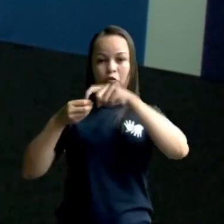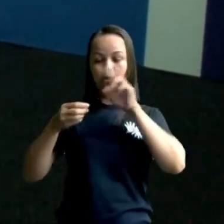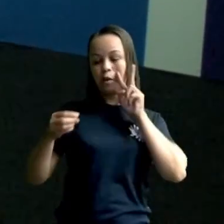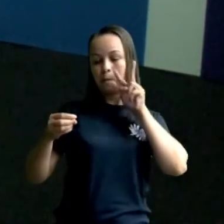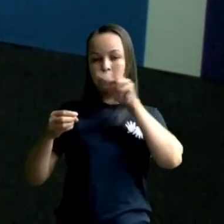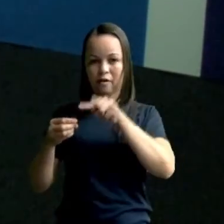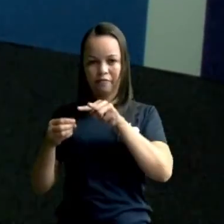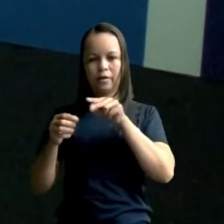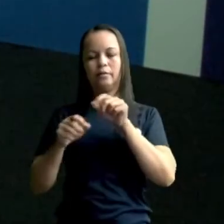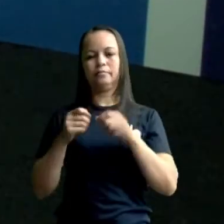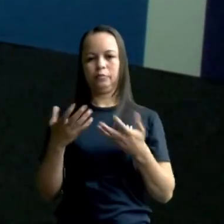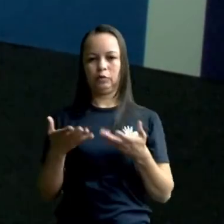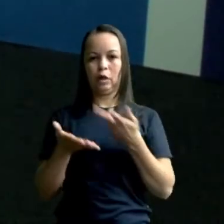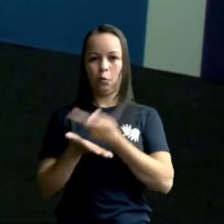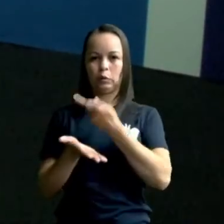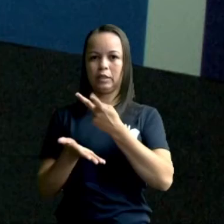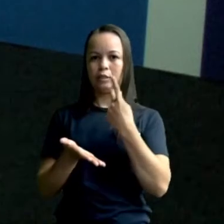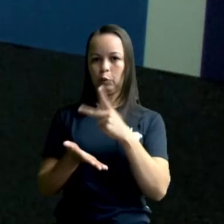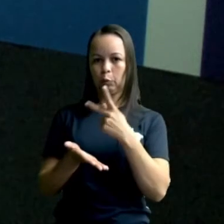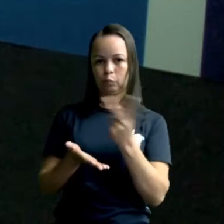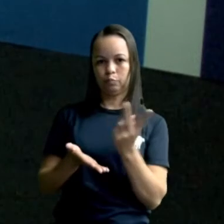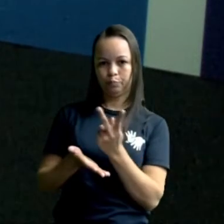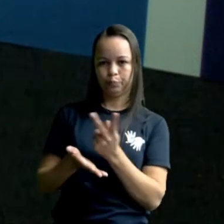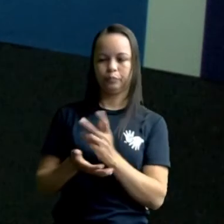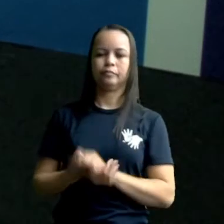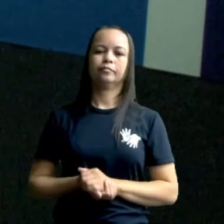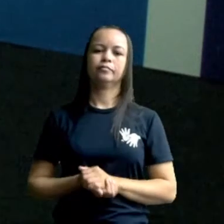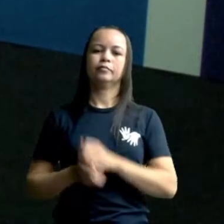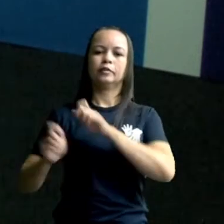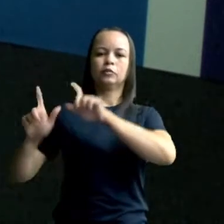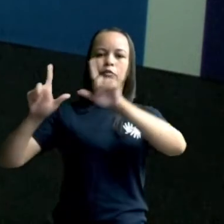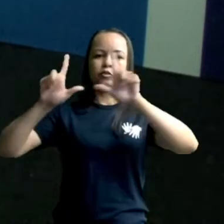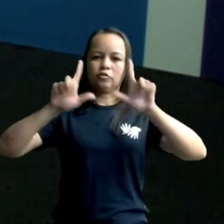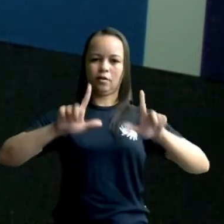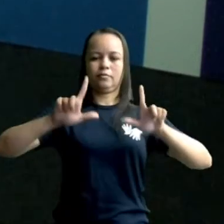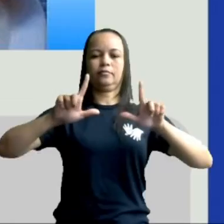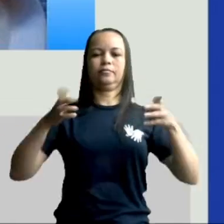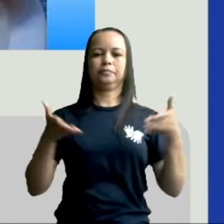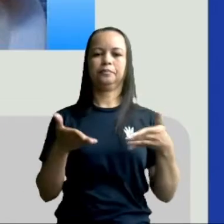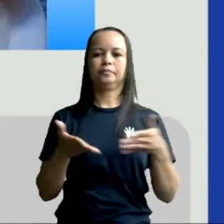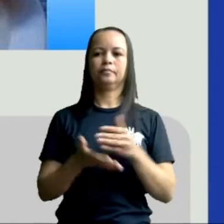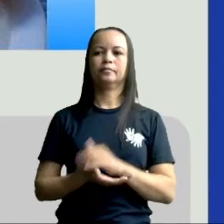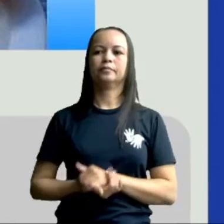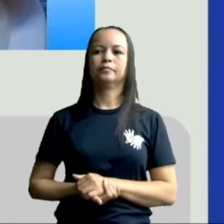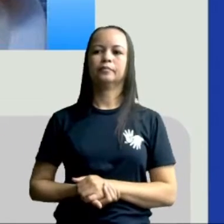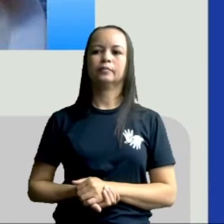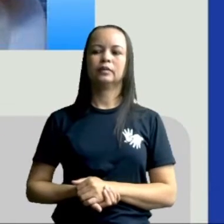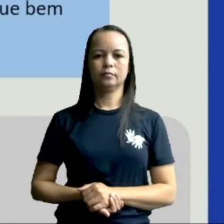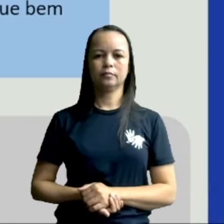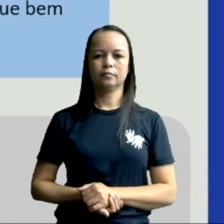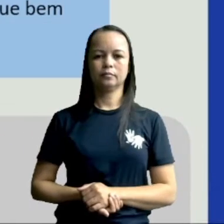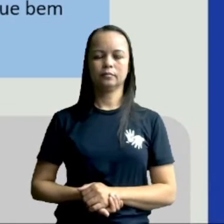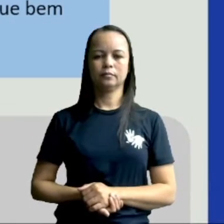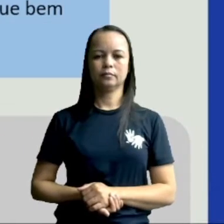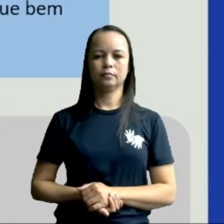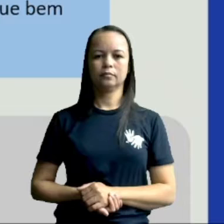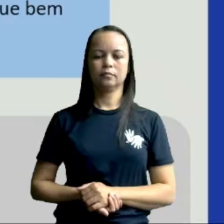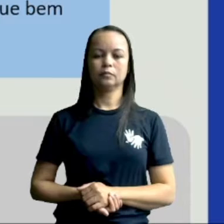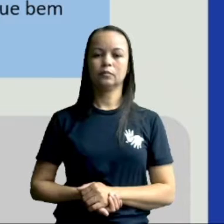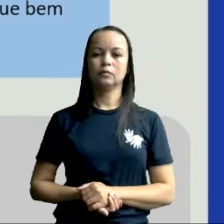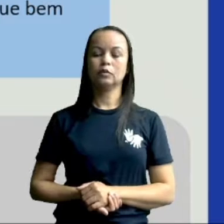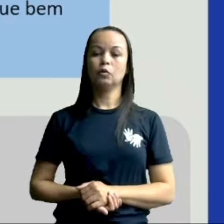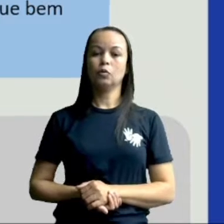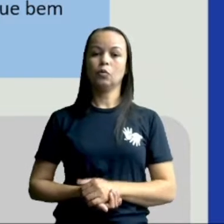foi o resultado, tá certo? Vamos lá. Vamos voltar para os slides? Vamos deixar aí. Ó, o